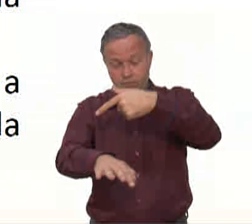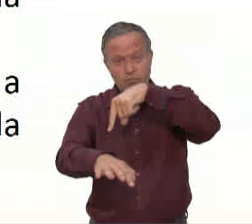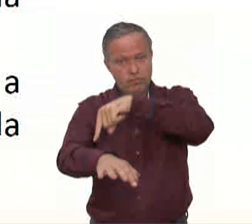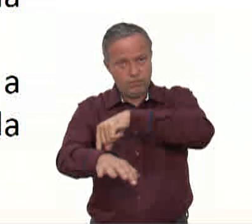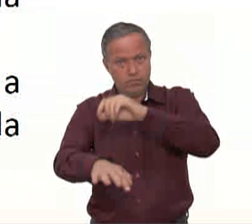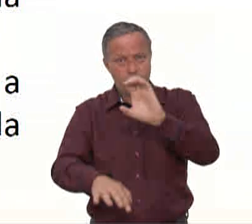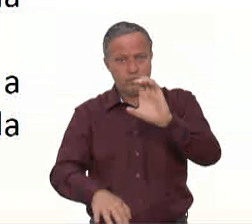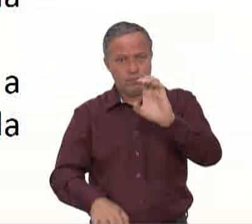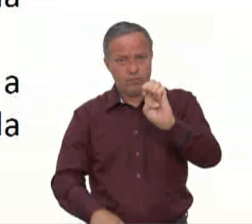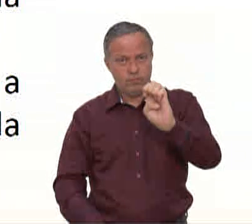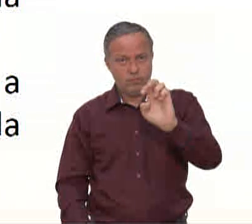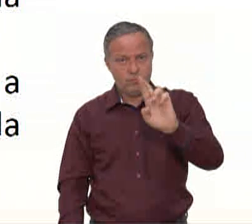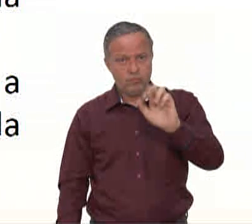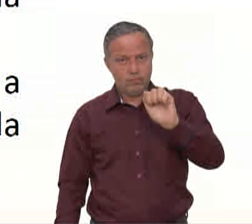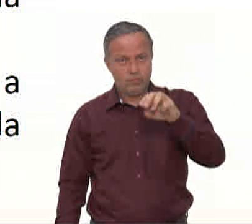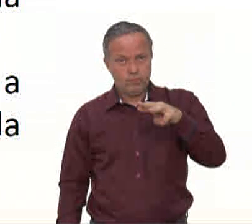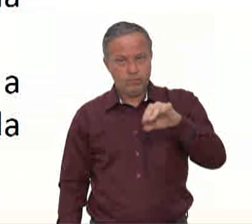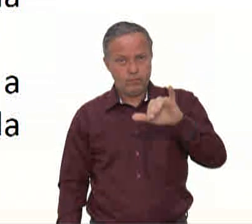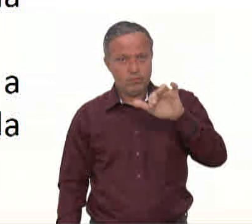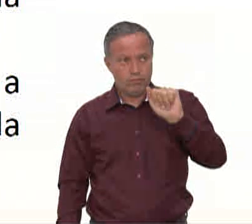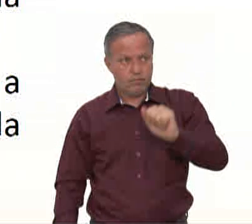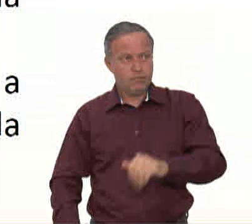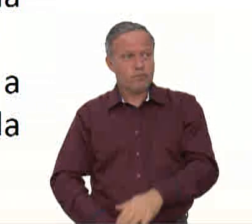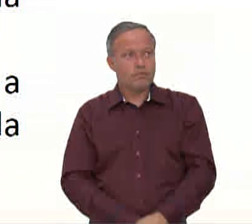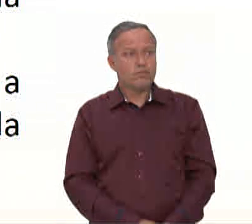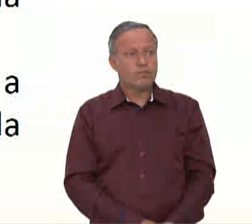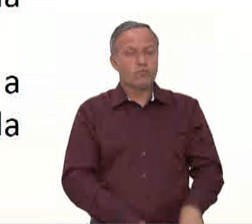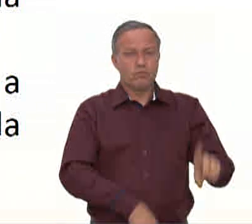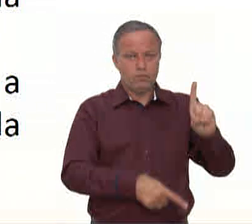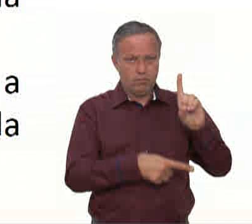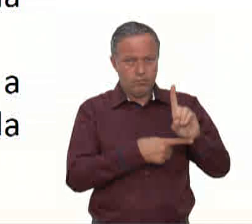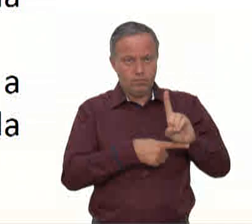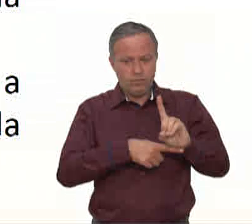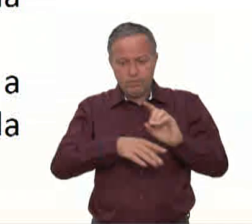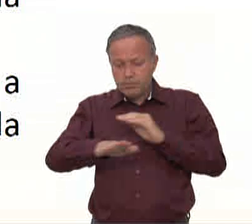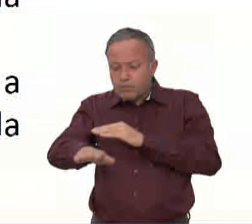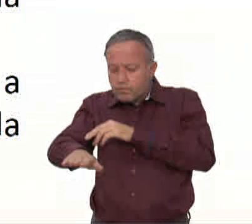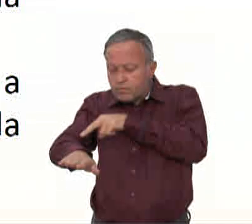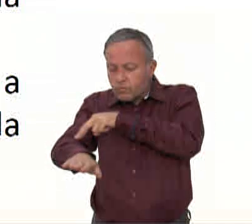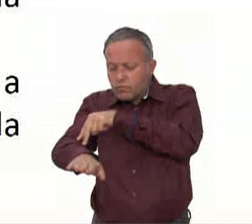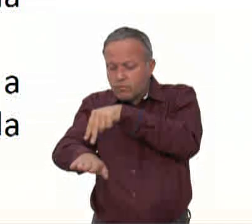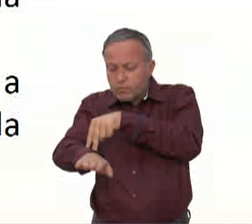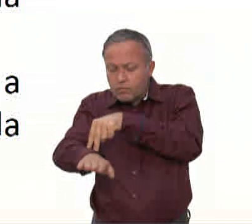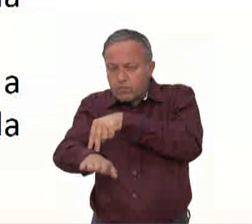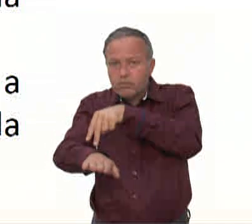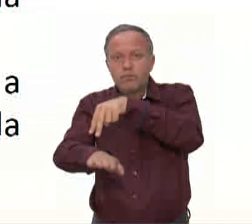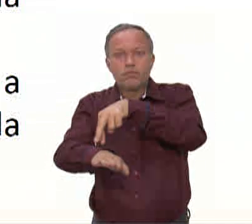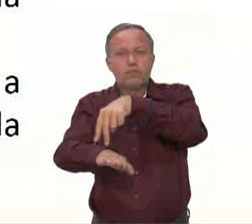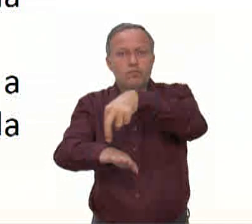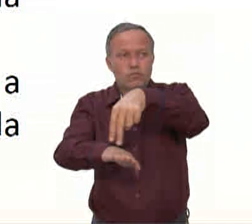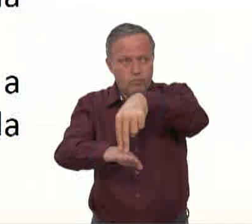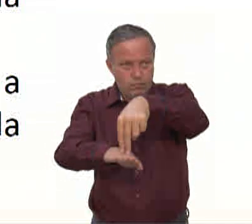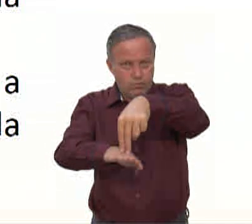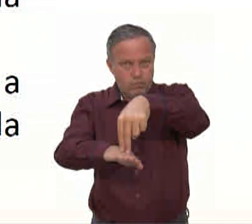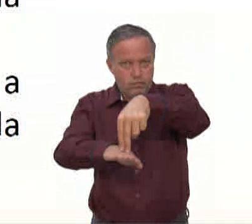D, apesar de estarem à mesma temperatura ambiente, a sensibilidade ocorre em virtude do calor específico